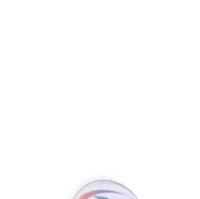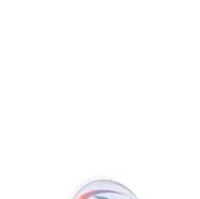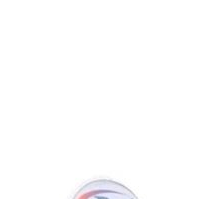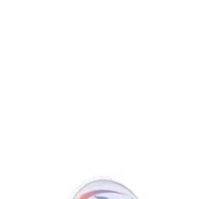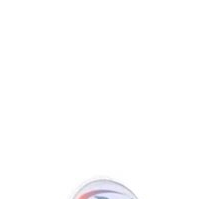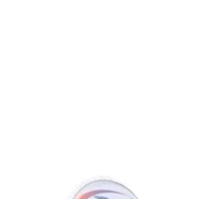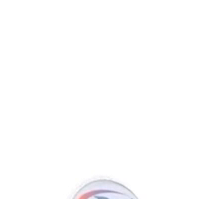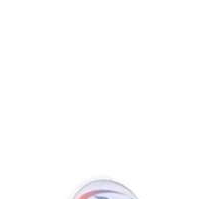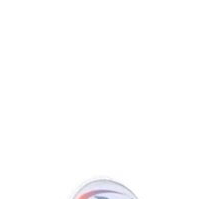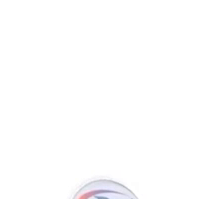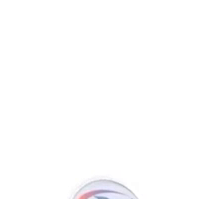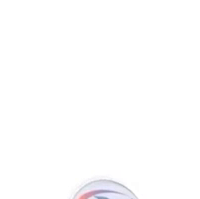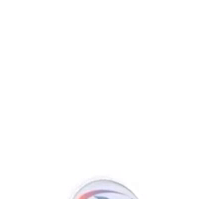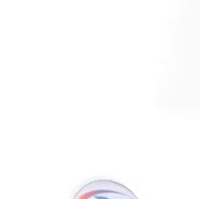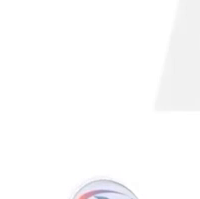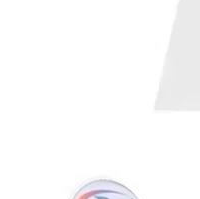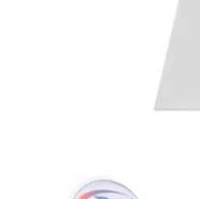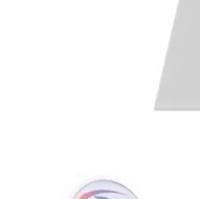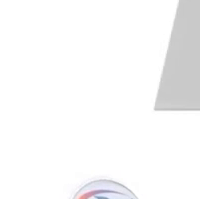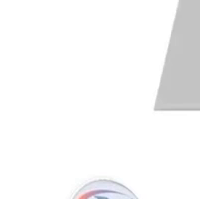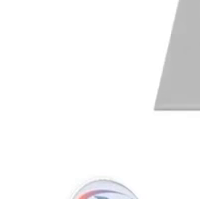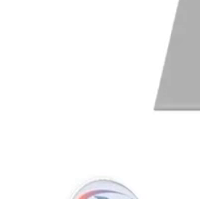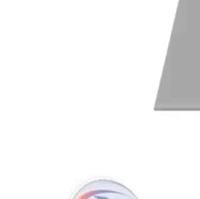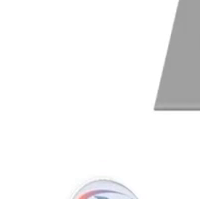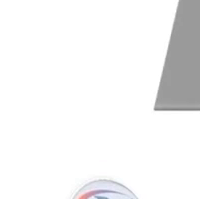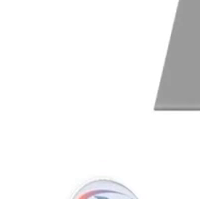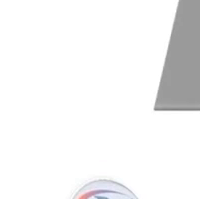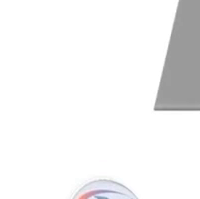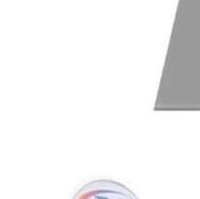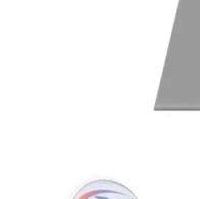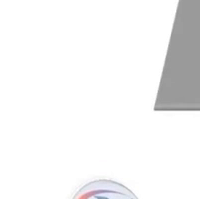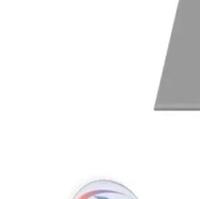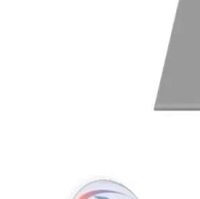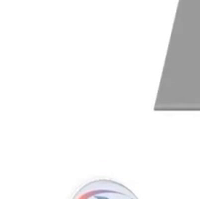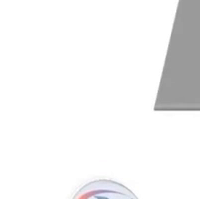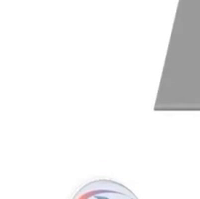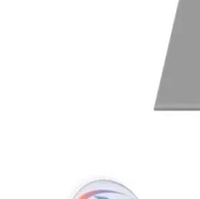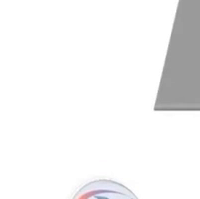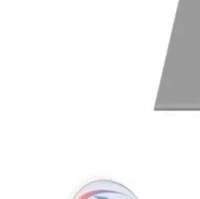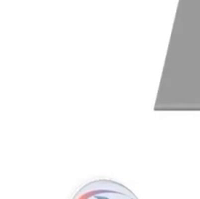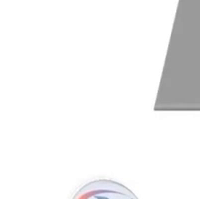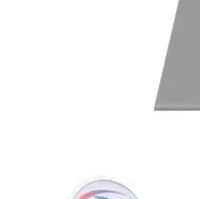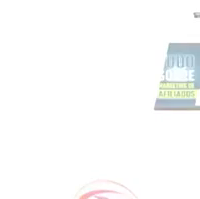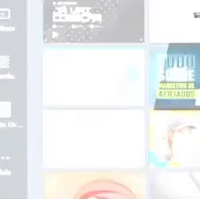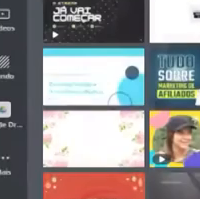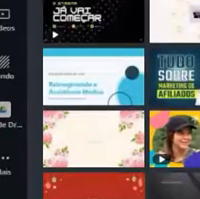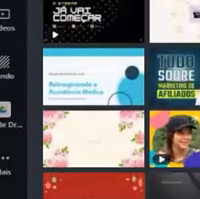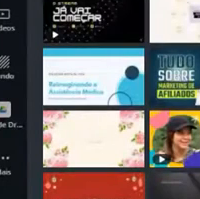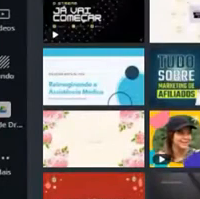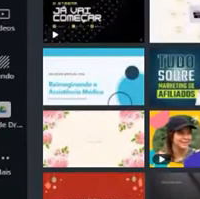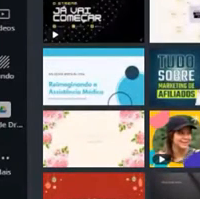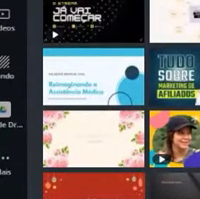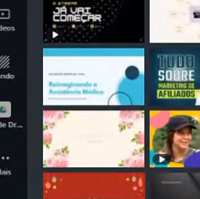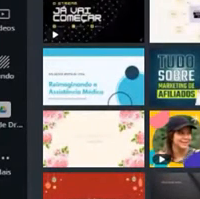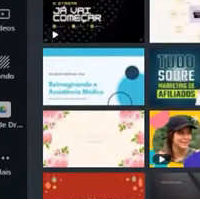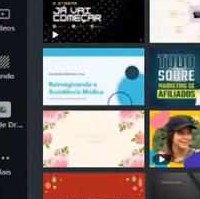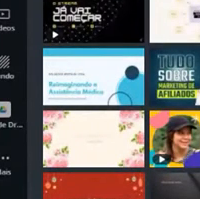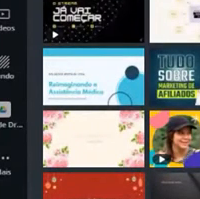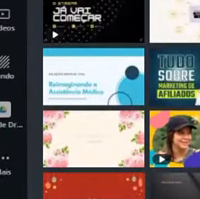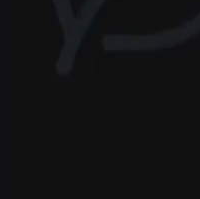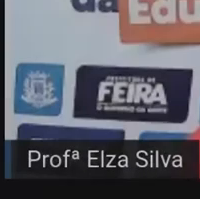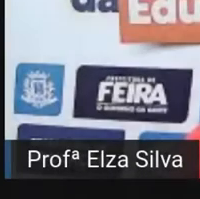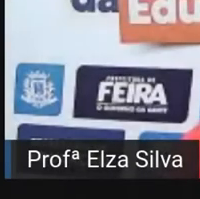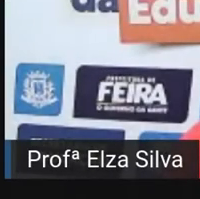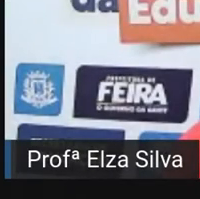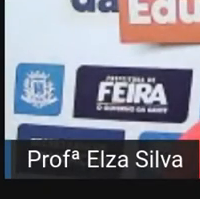o Juninho night a teoria o piercing Ok